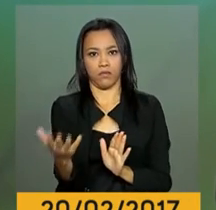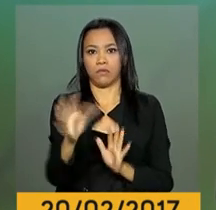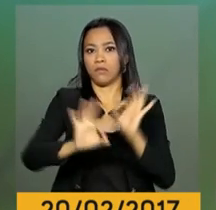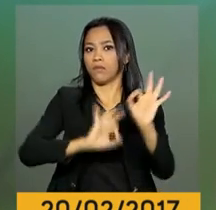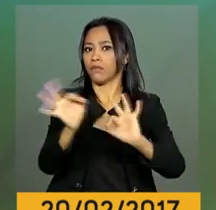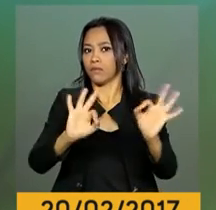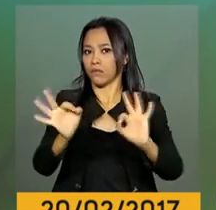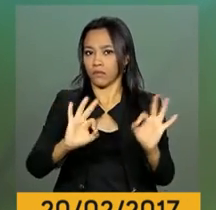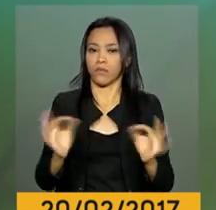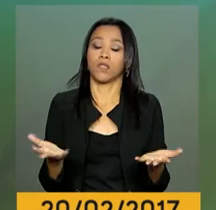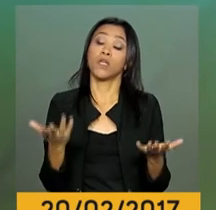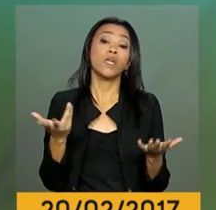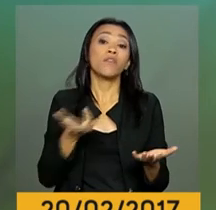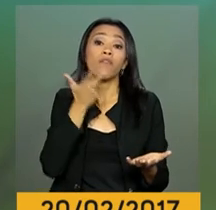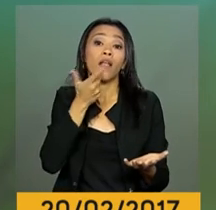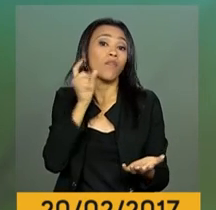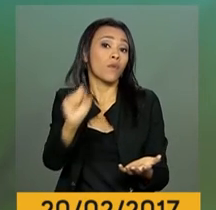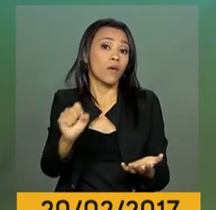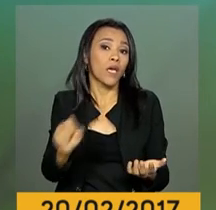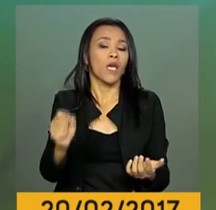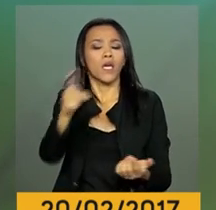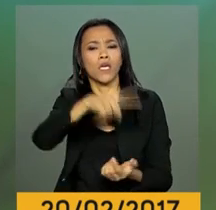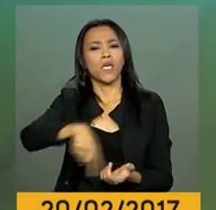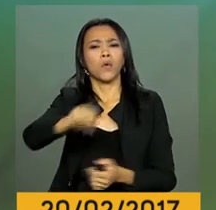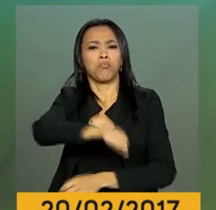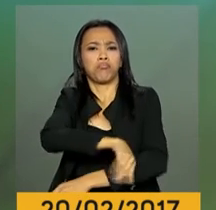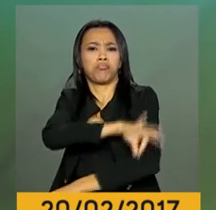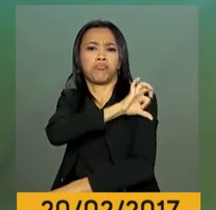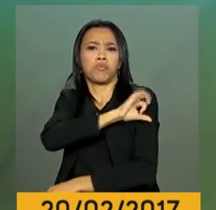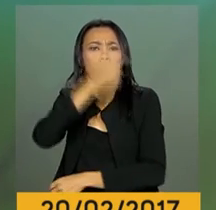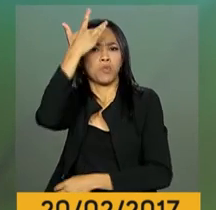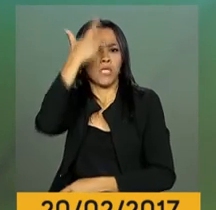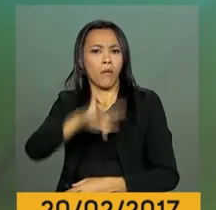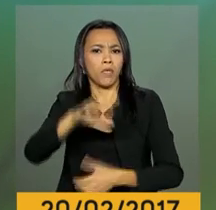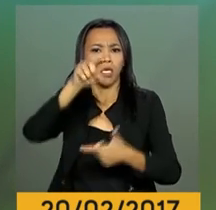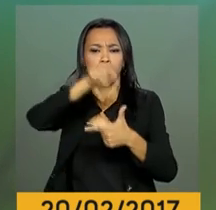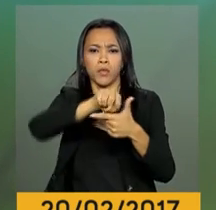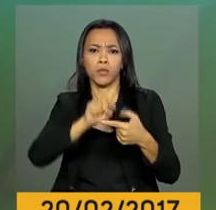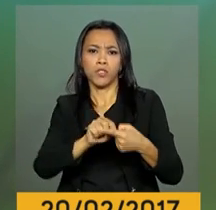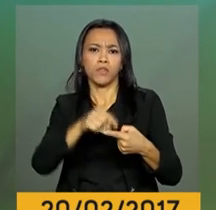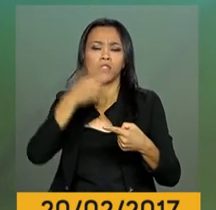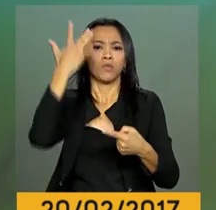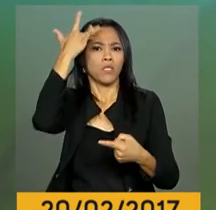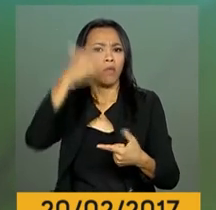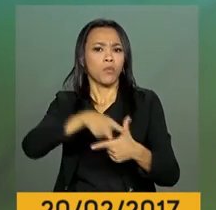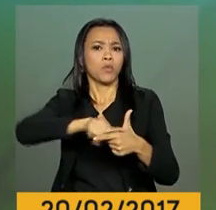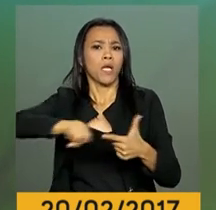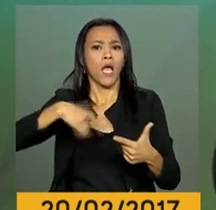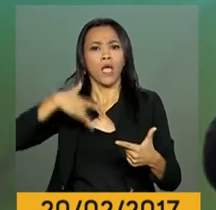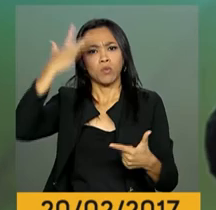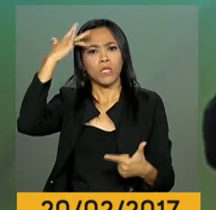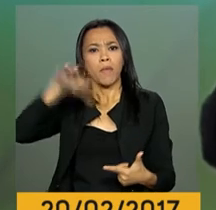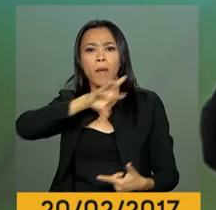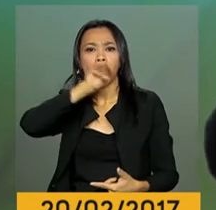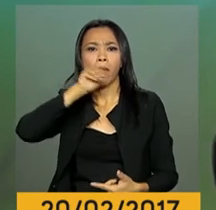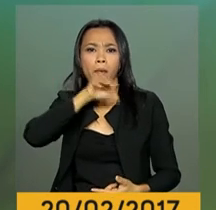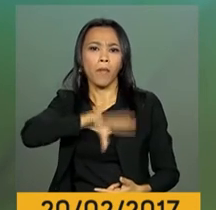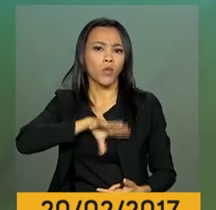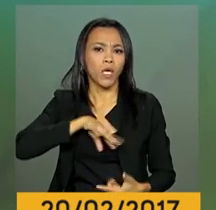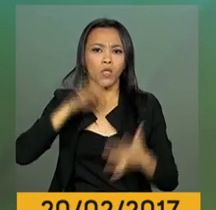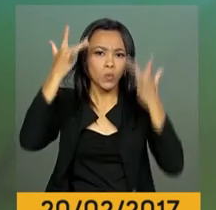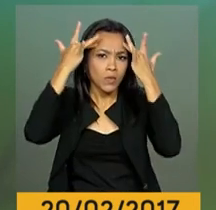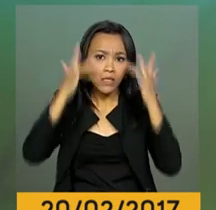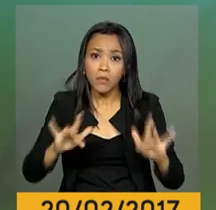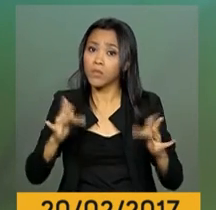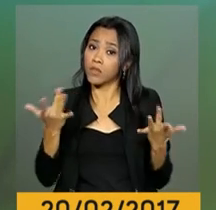é que o aluno do fundamental não sabia dividir, multiplicar, não sabia falar o português, pela